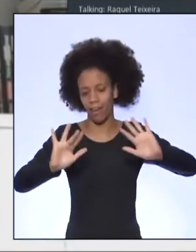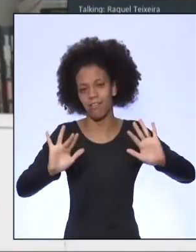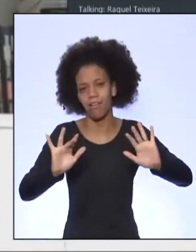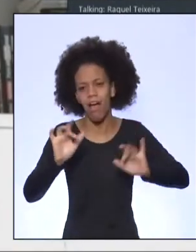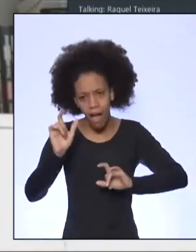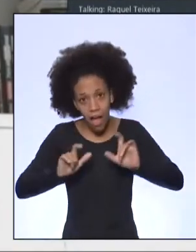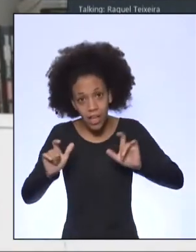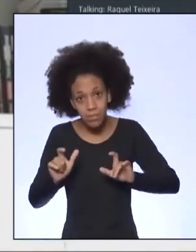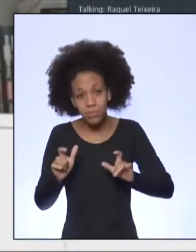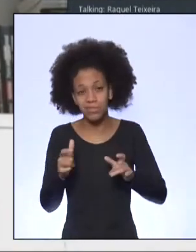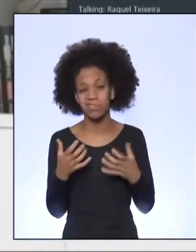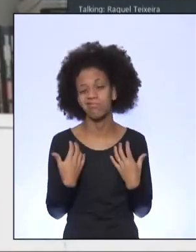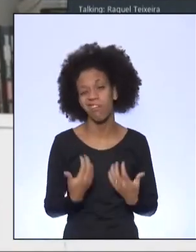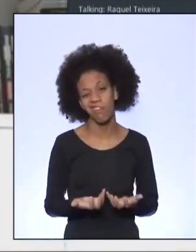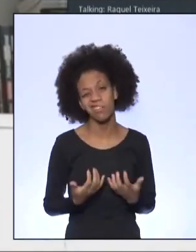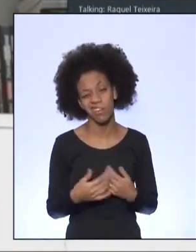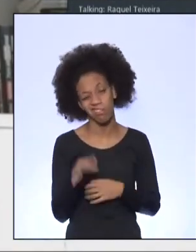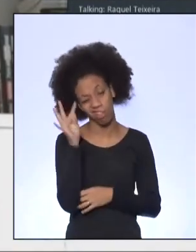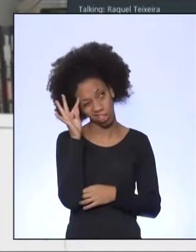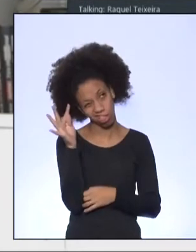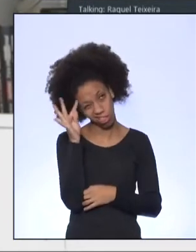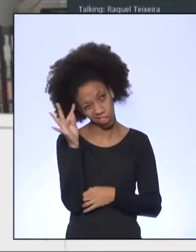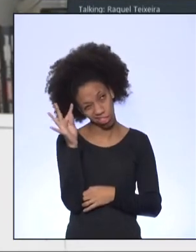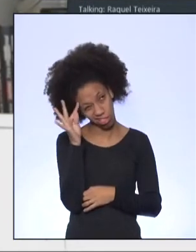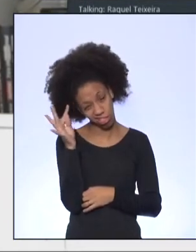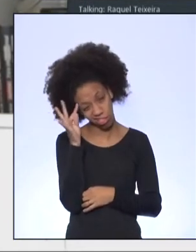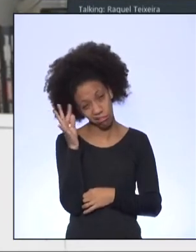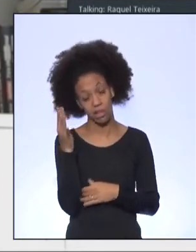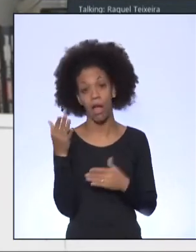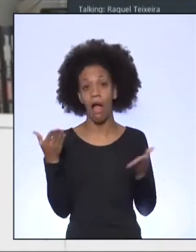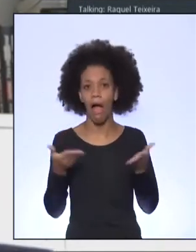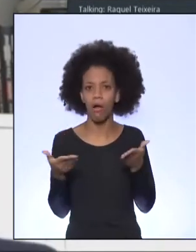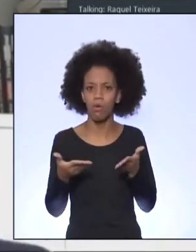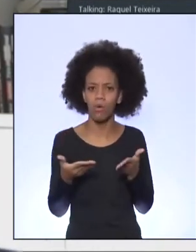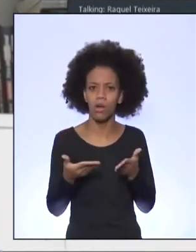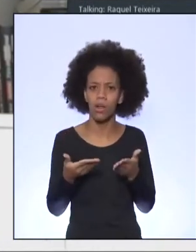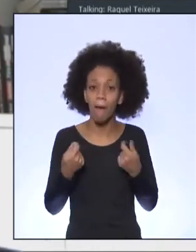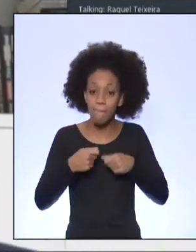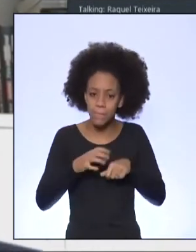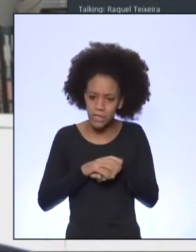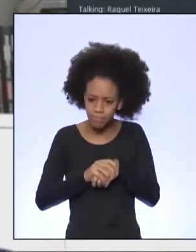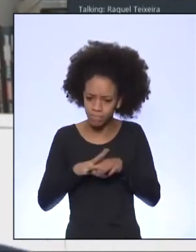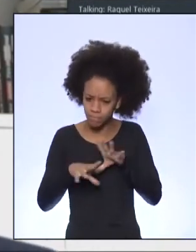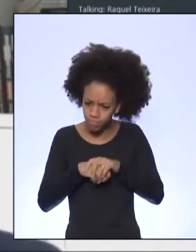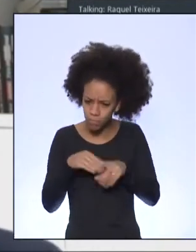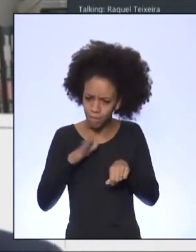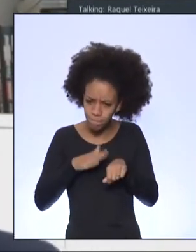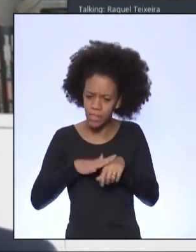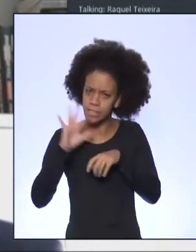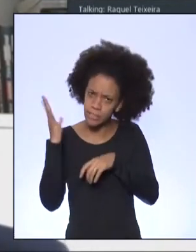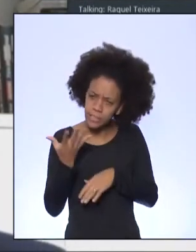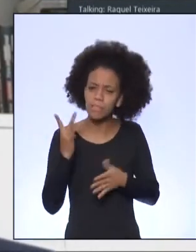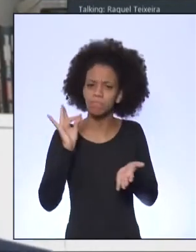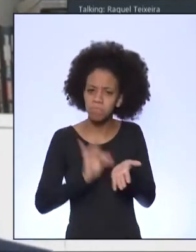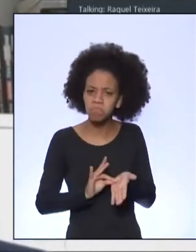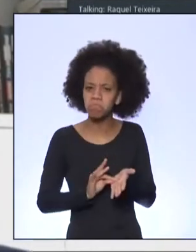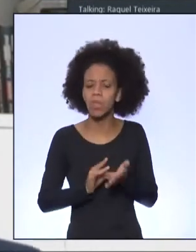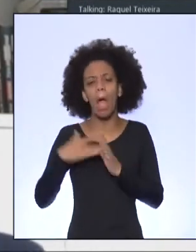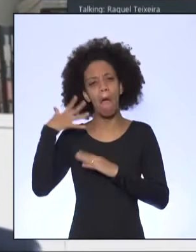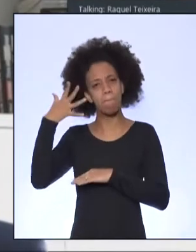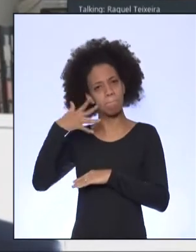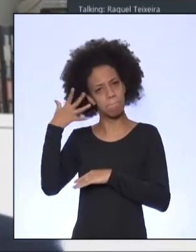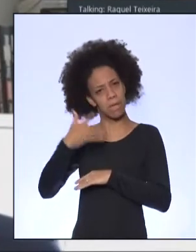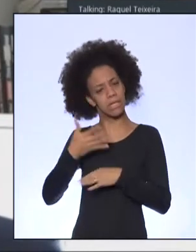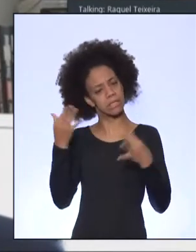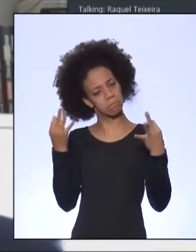estão cansadas de muita teoria, né? Nesse momento a gente quer pôr a mão na massa. Ótima palestra, excelente